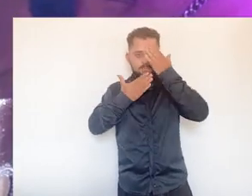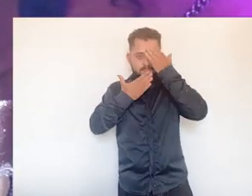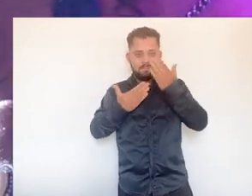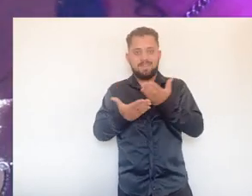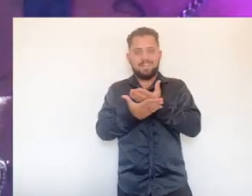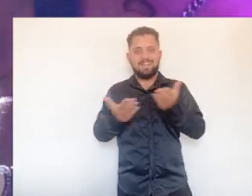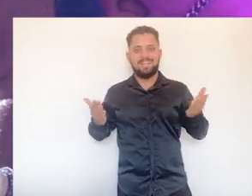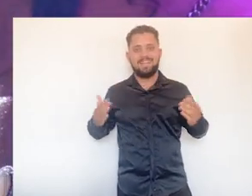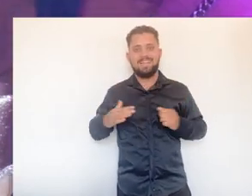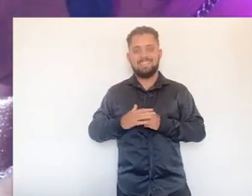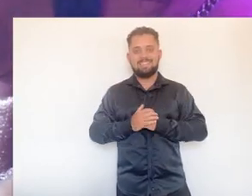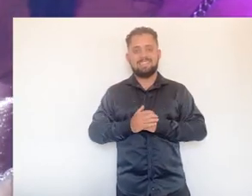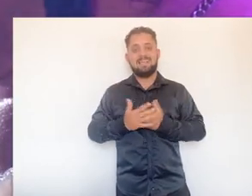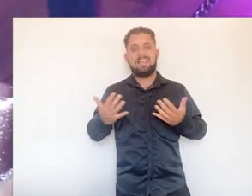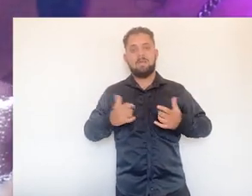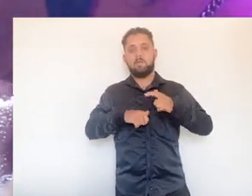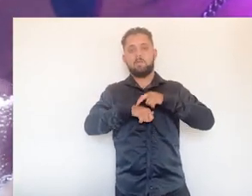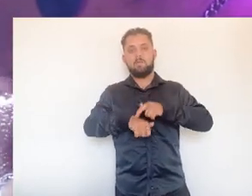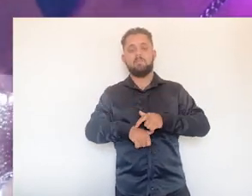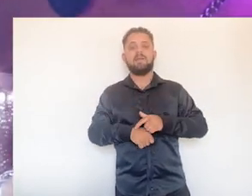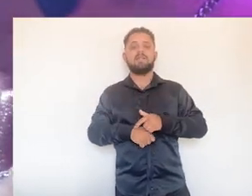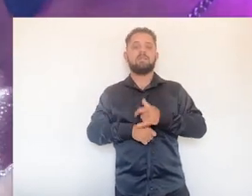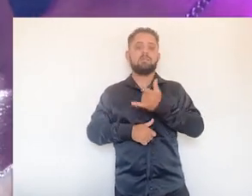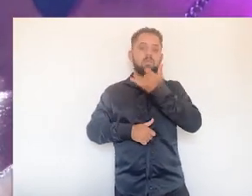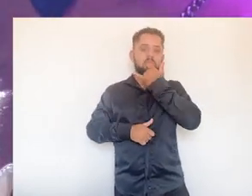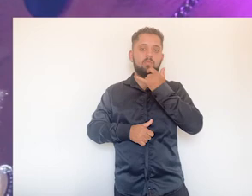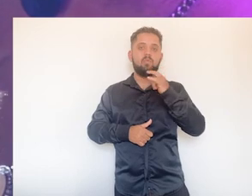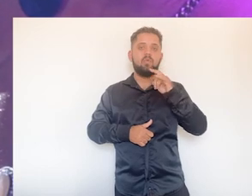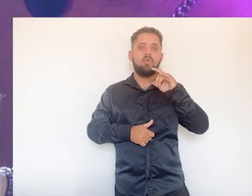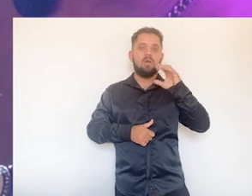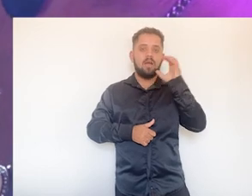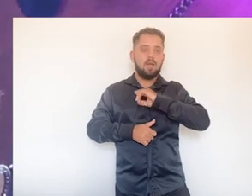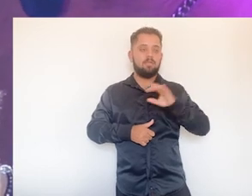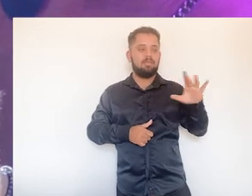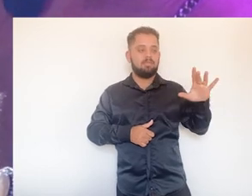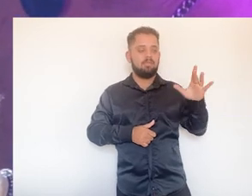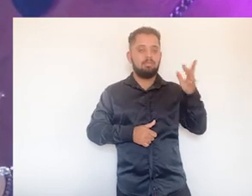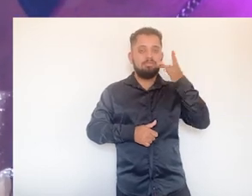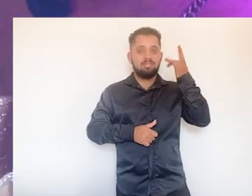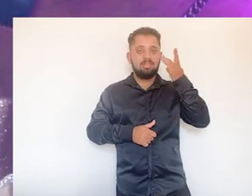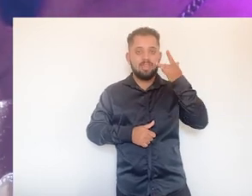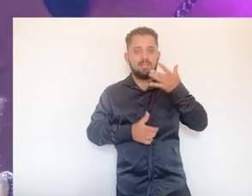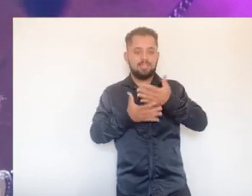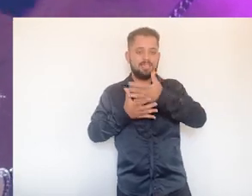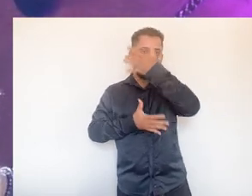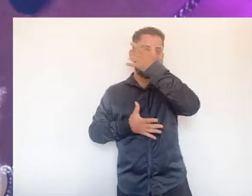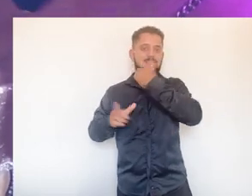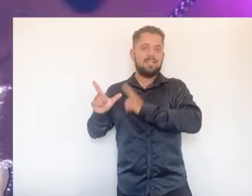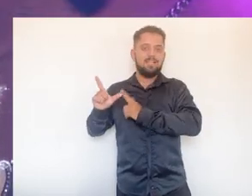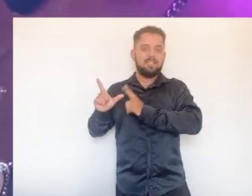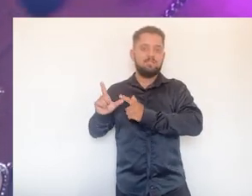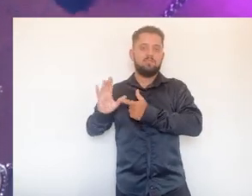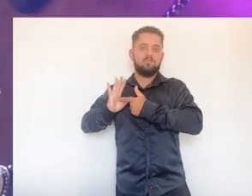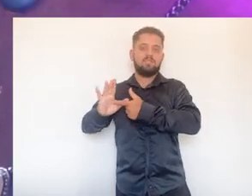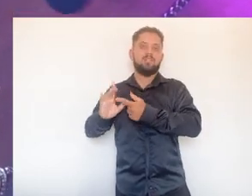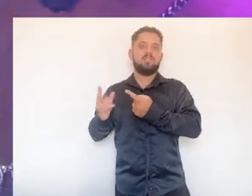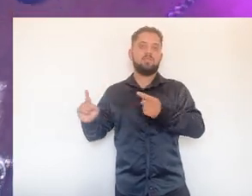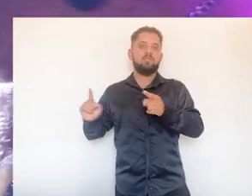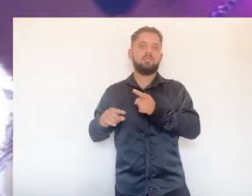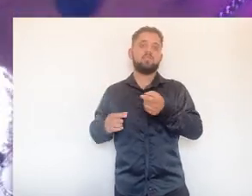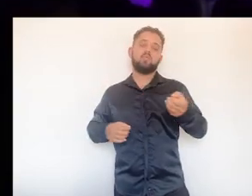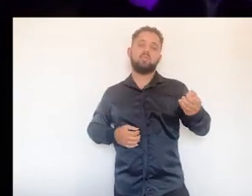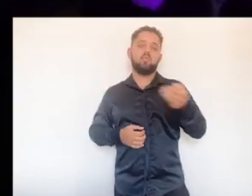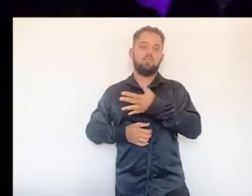Obrigada. Agora, se vocês me perdoam, eu vou pegar uma colinha aqui, porque eu vou mostrar músicas novas para vocês